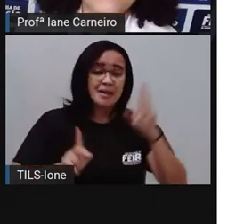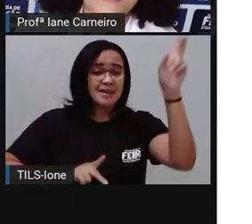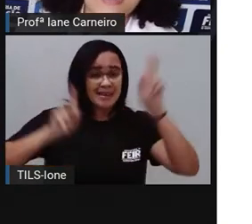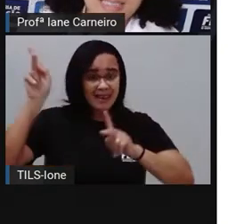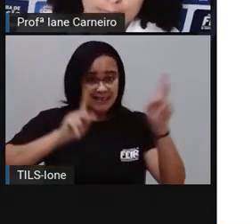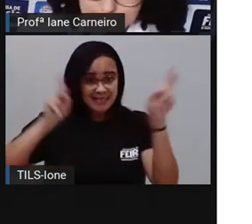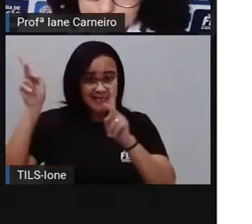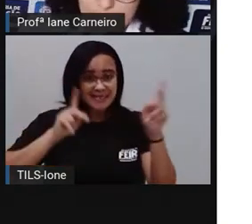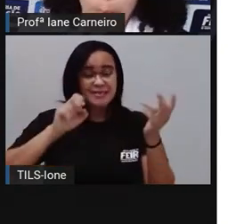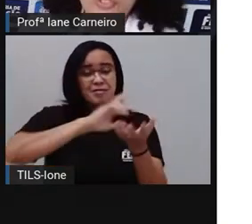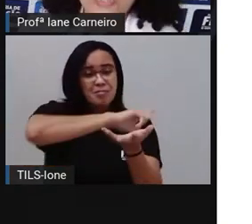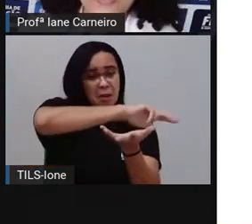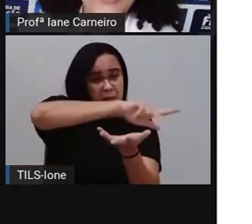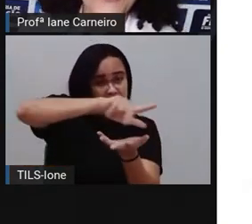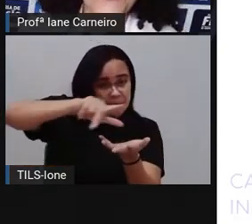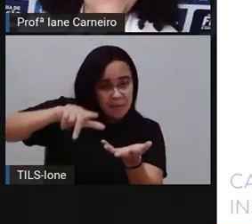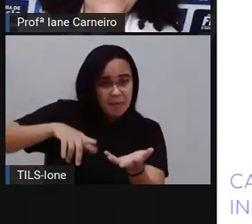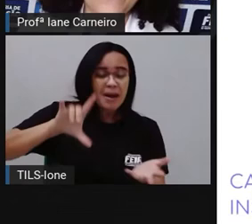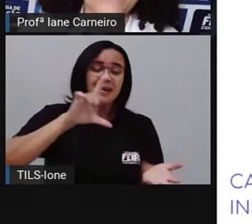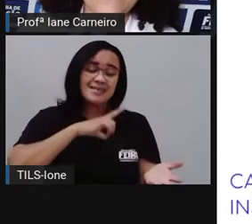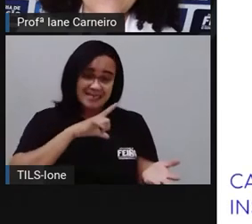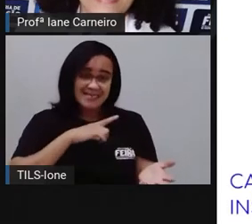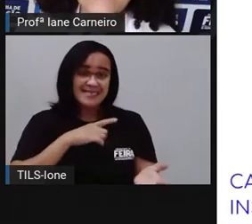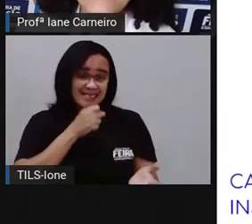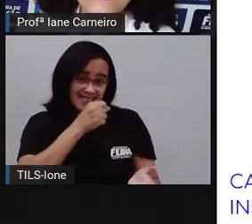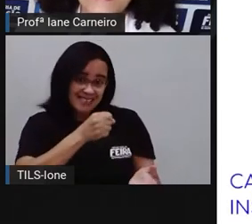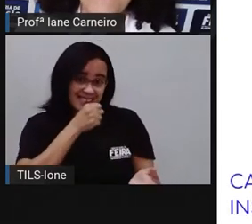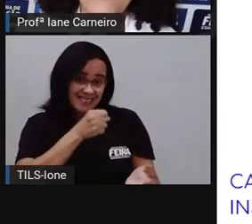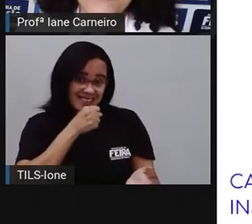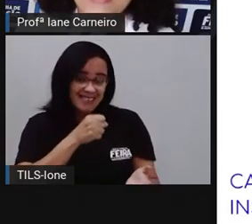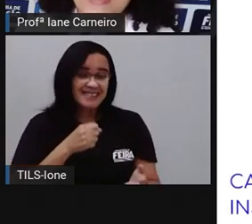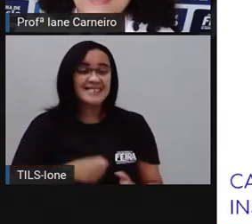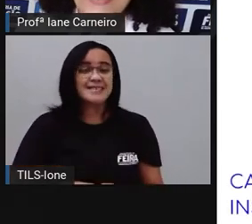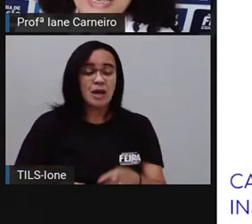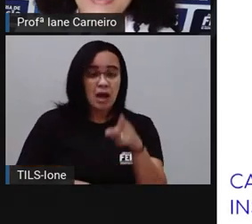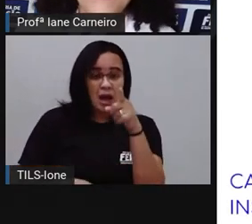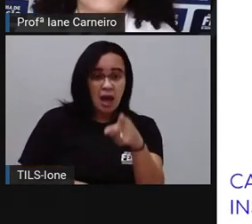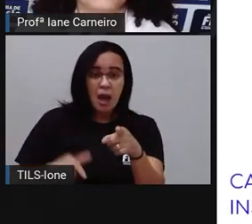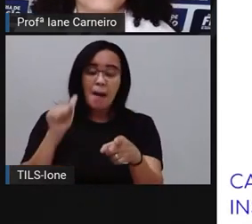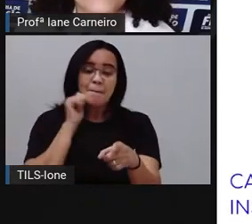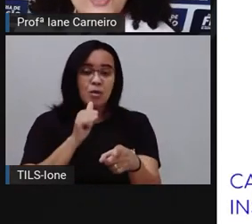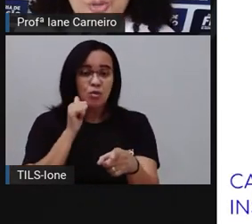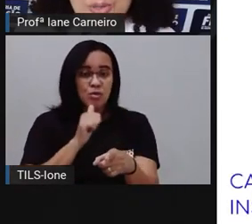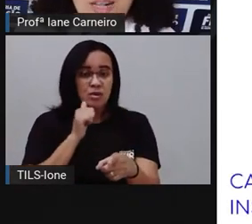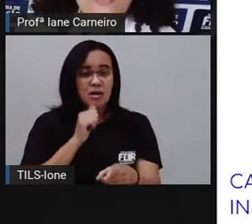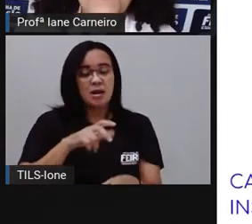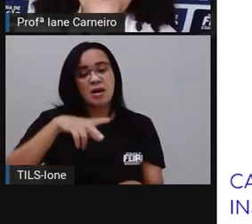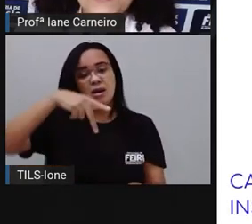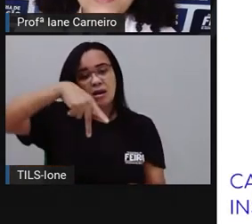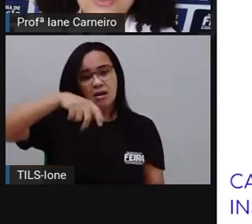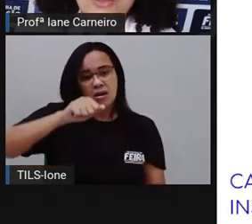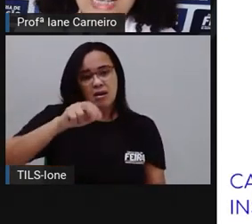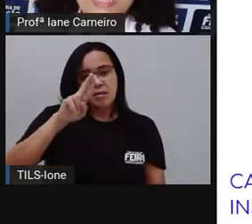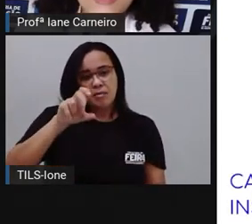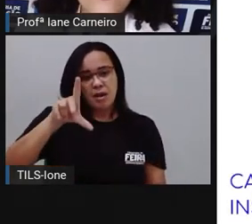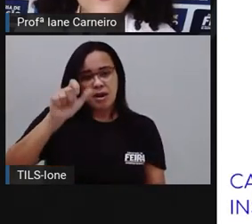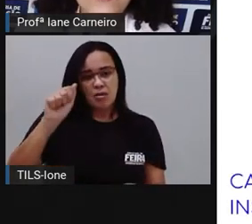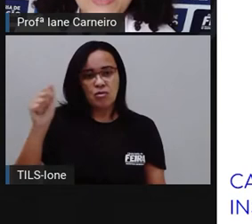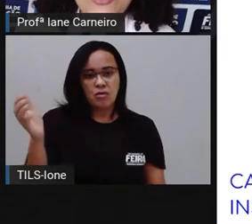ele puxa trio. Essa aqui é a Paula Sanfer, cantora,